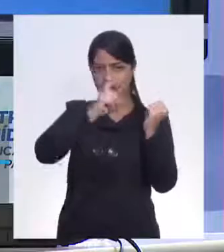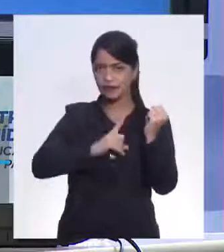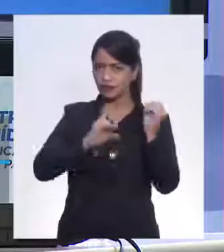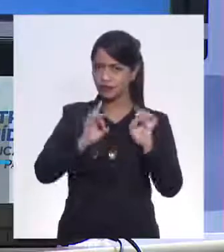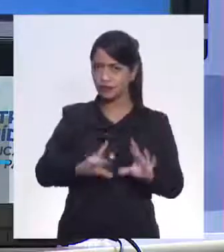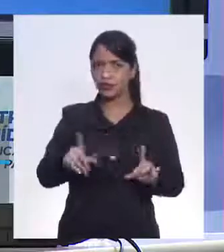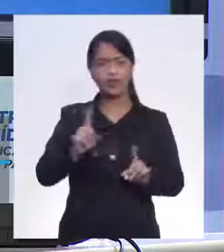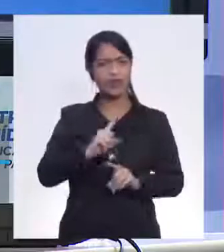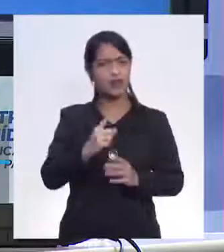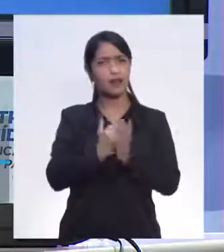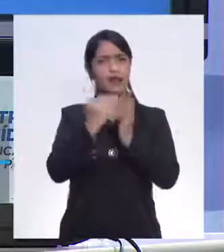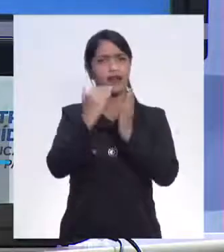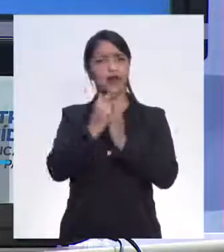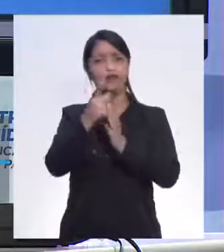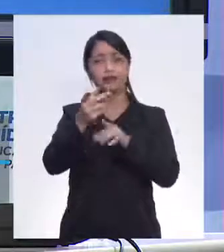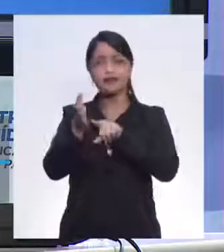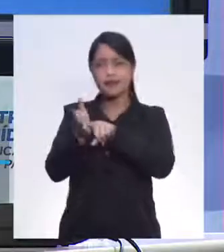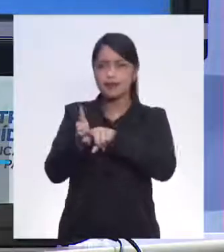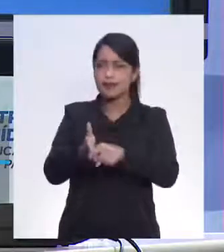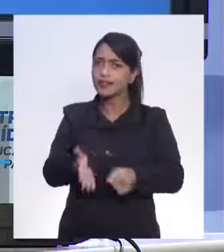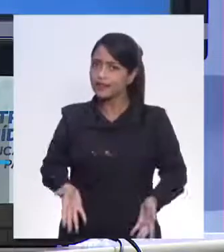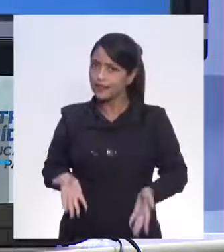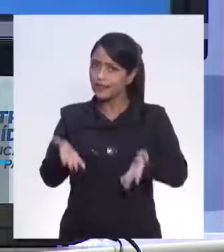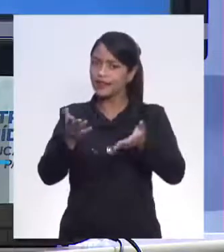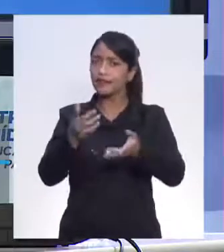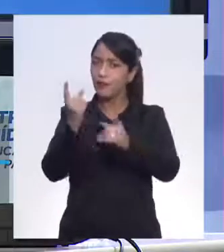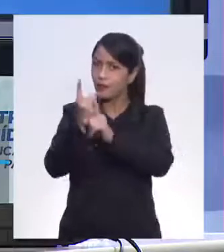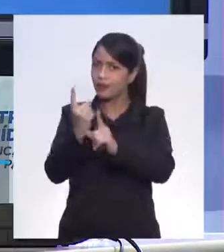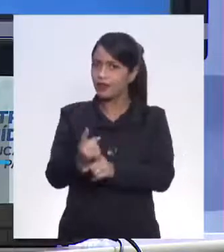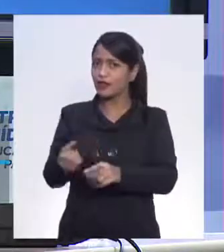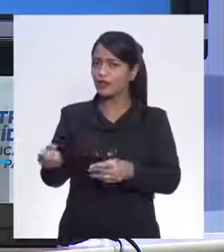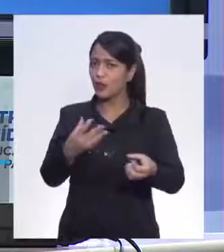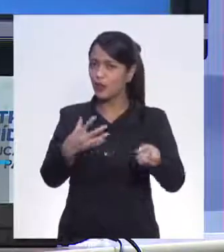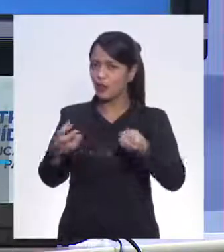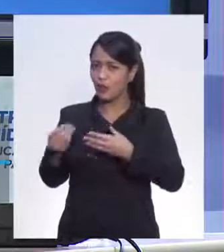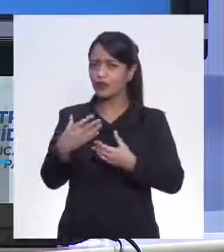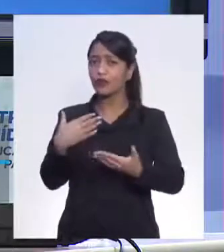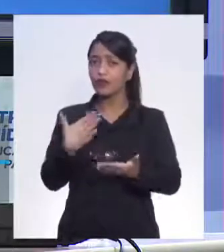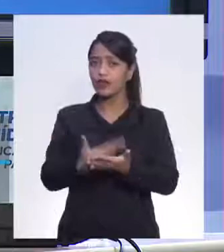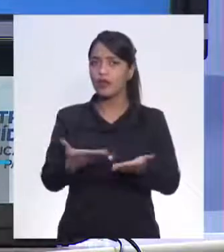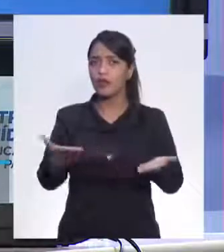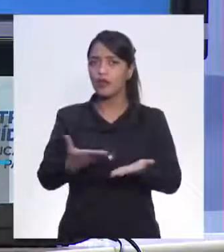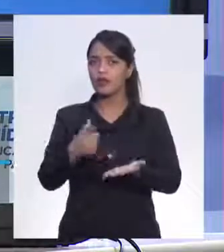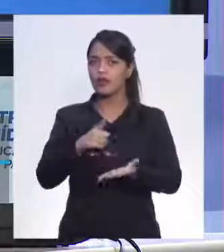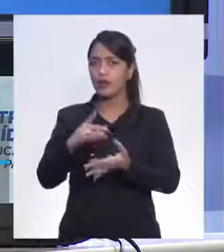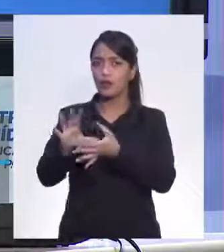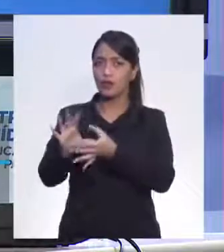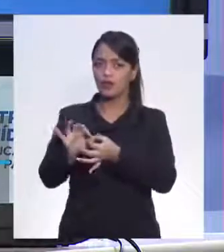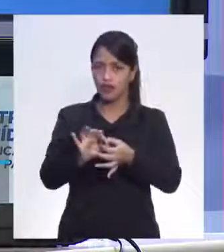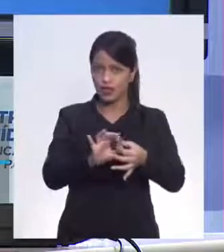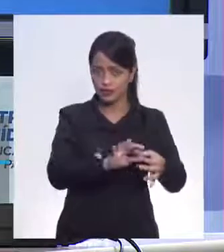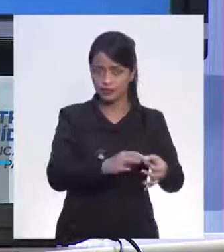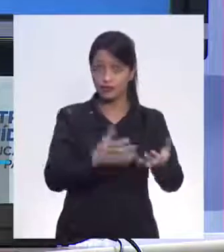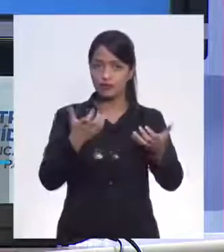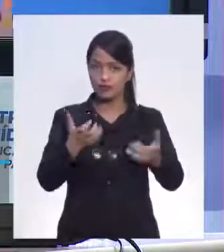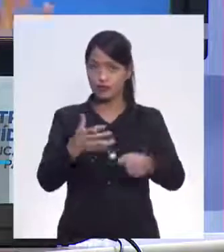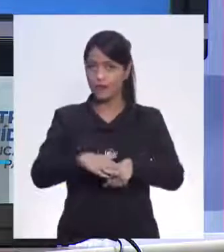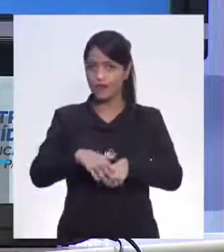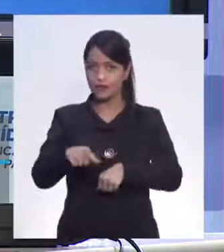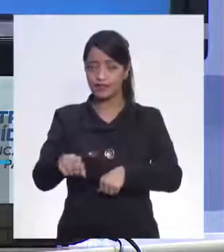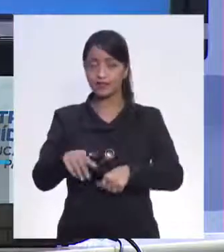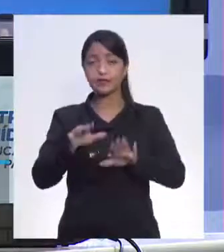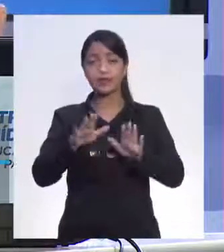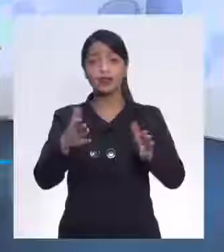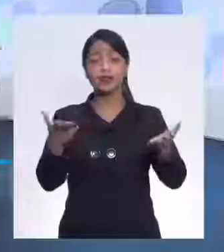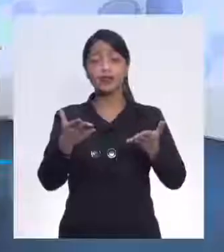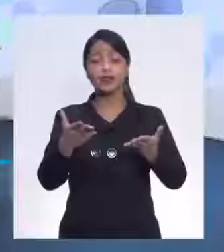veio trazendo até os dias de hoje, tá bom? Então, foi essa contextualização que a gente quis fazer, mas agora a gente vai falar sobre